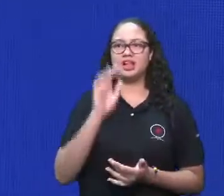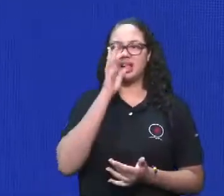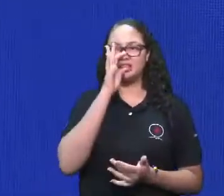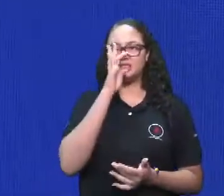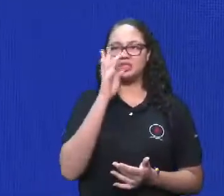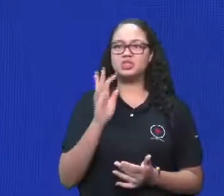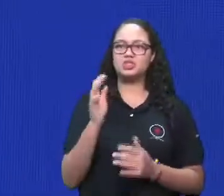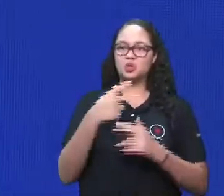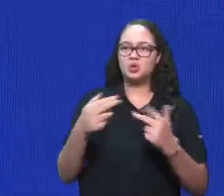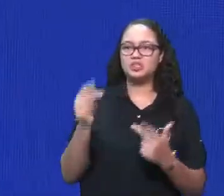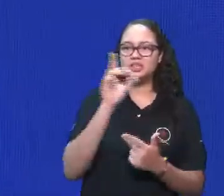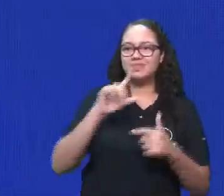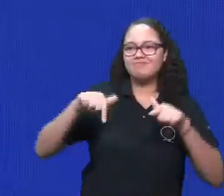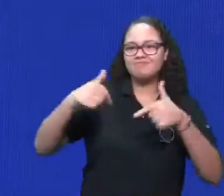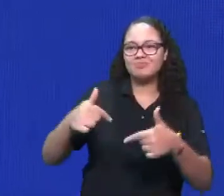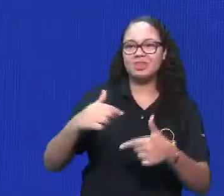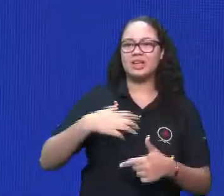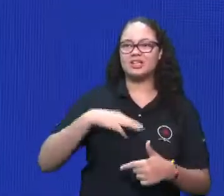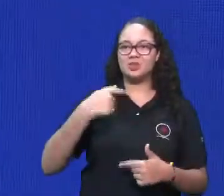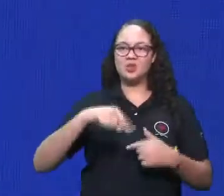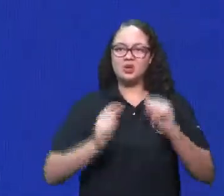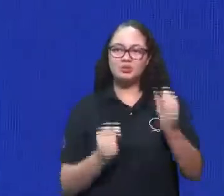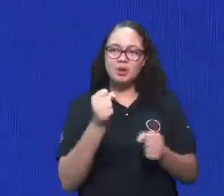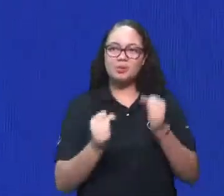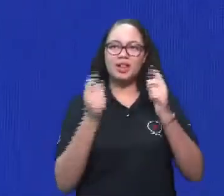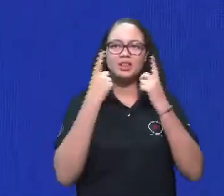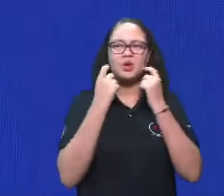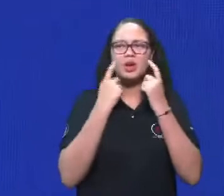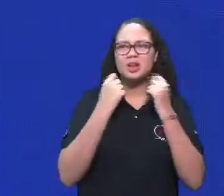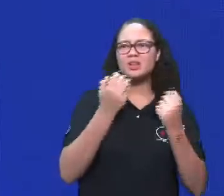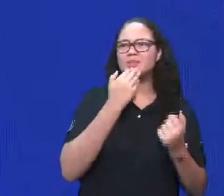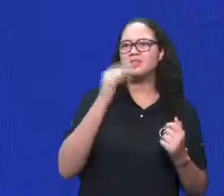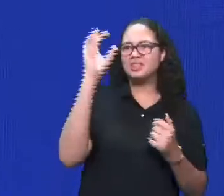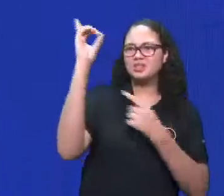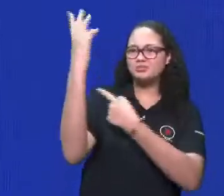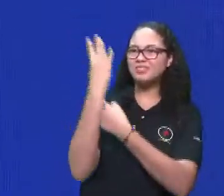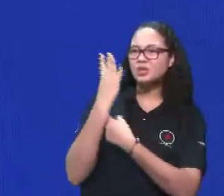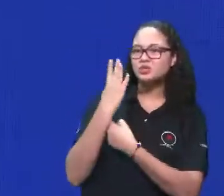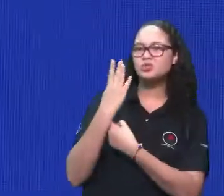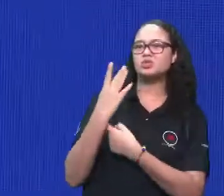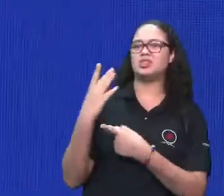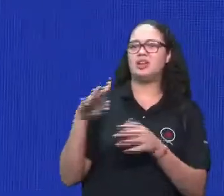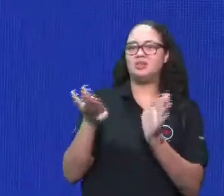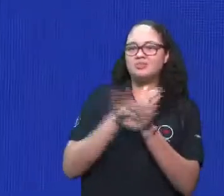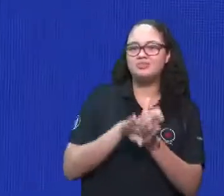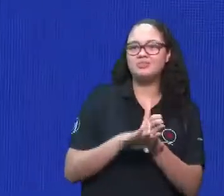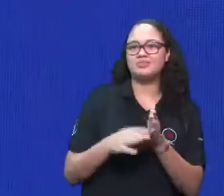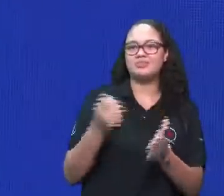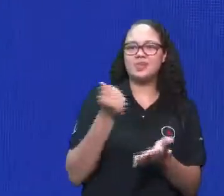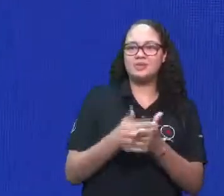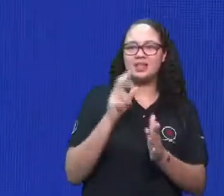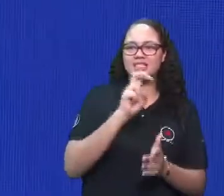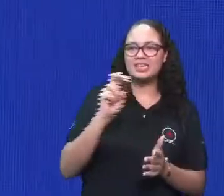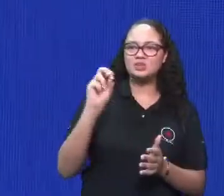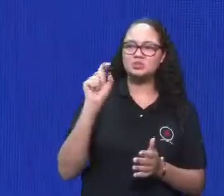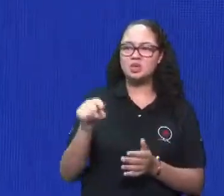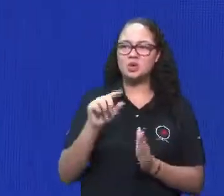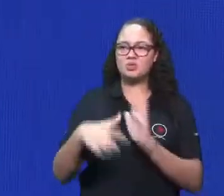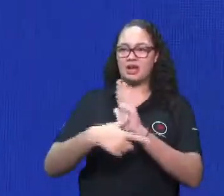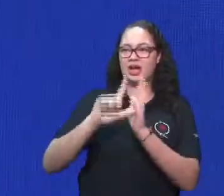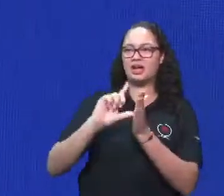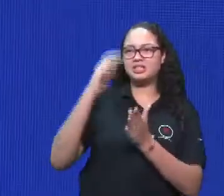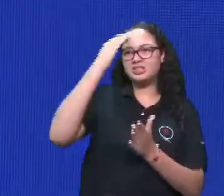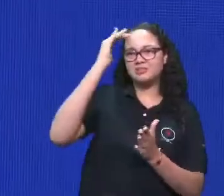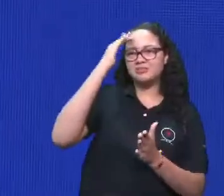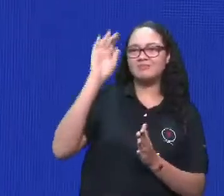faz, eu fui no meu carro chorando por rir, dizendo, Deus me ajuda, Deus me ajuda. Quando eu cheguei lá, pagaram 500 mil antecipado, eu entendi que era Deus e trouxe